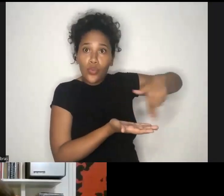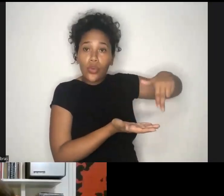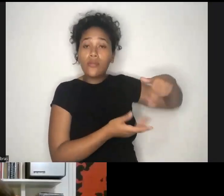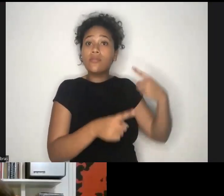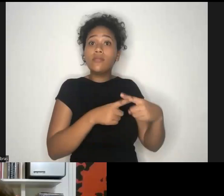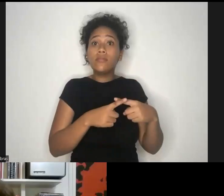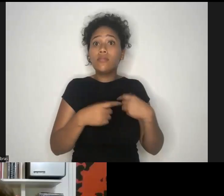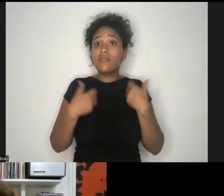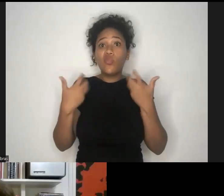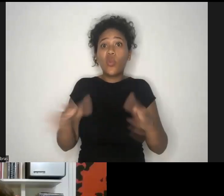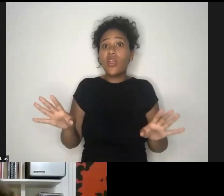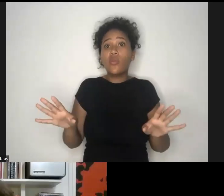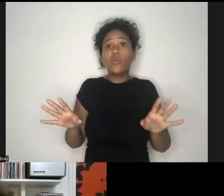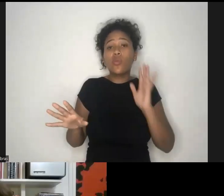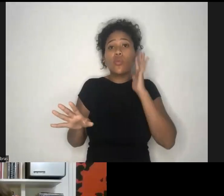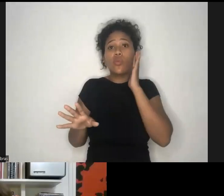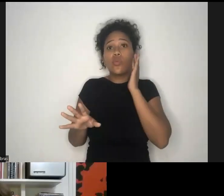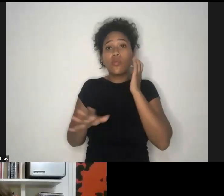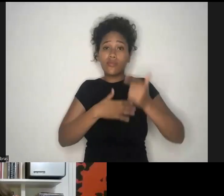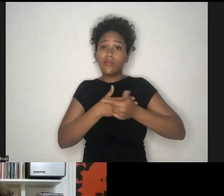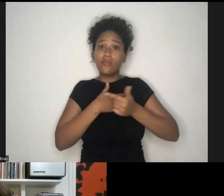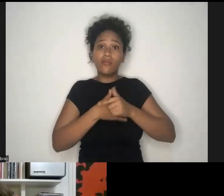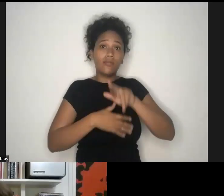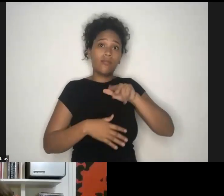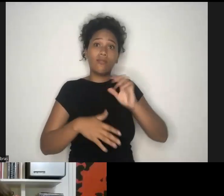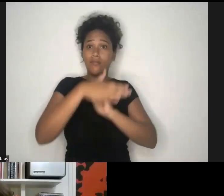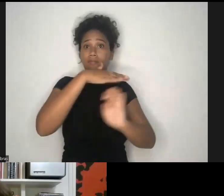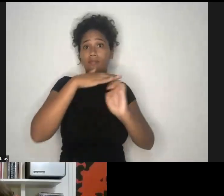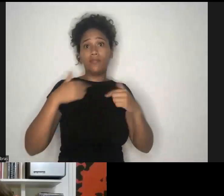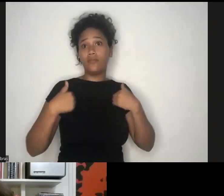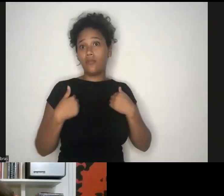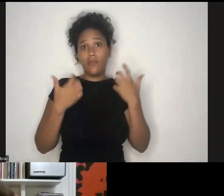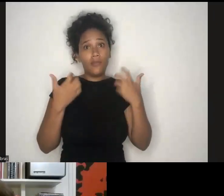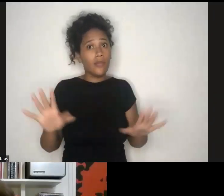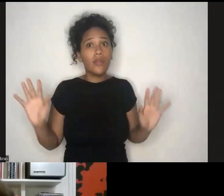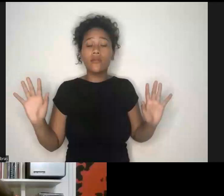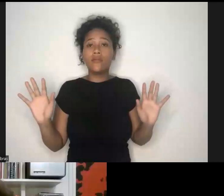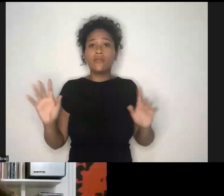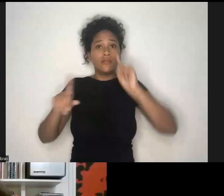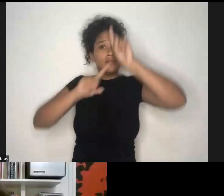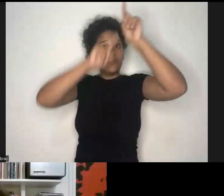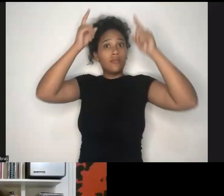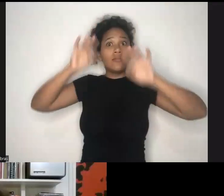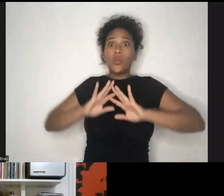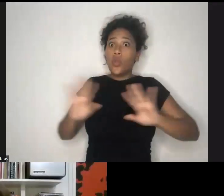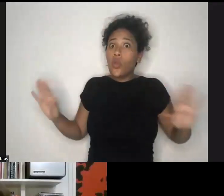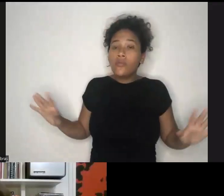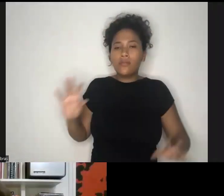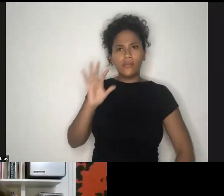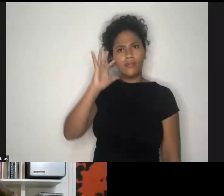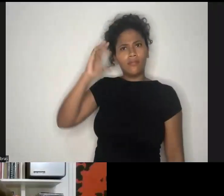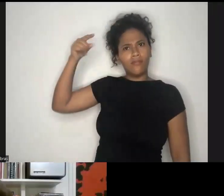quero meu papel não é seu empresário eu queria só ser a criação e depois que eu decidi isso